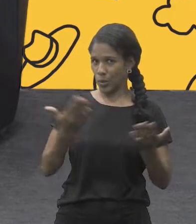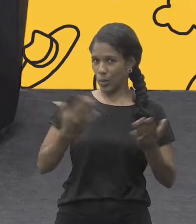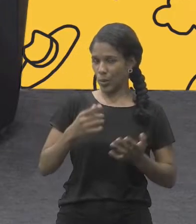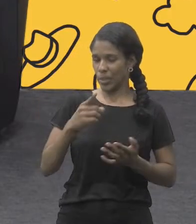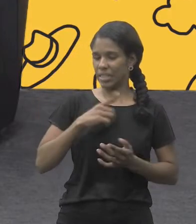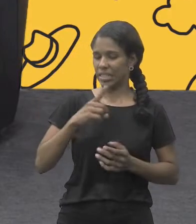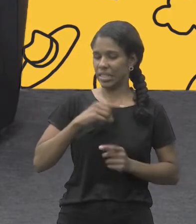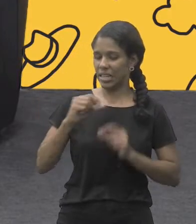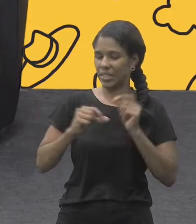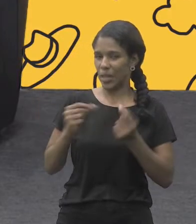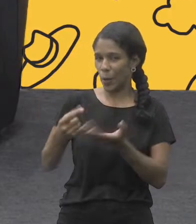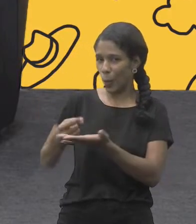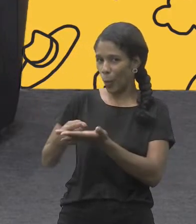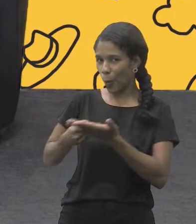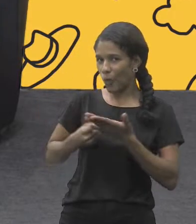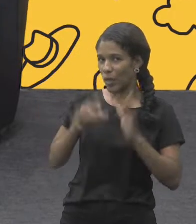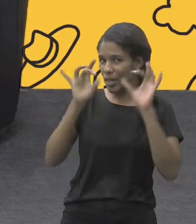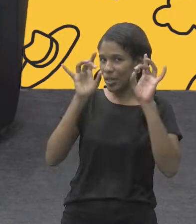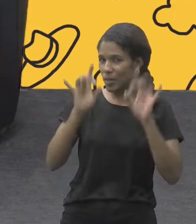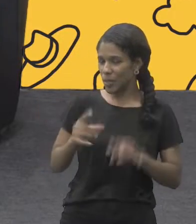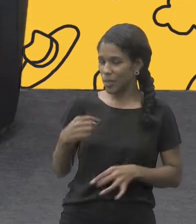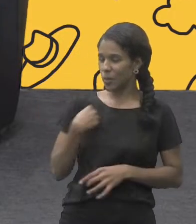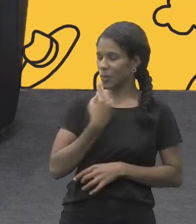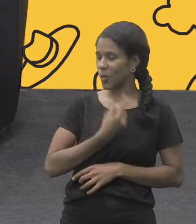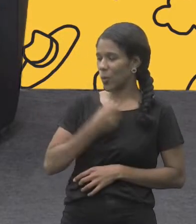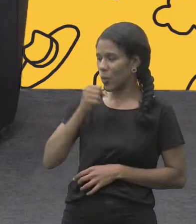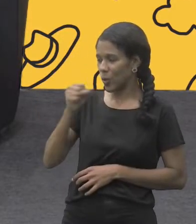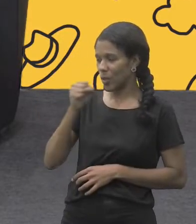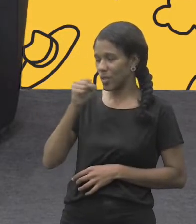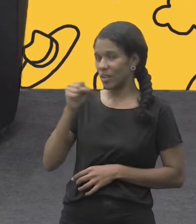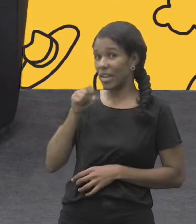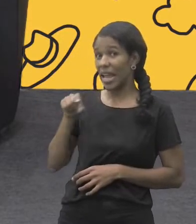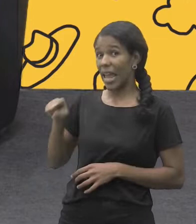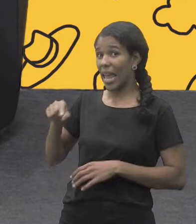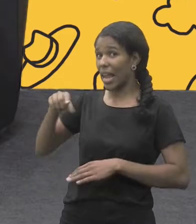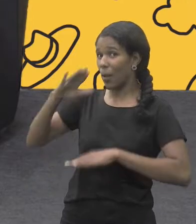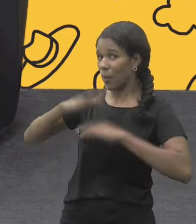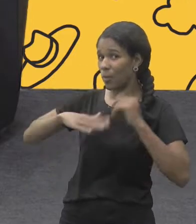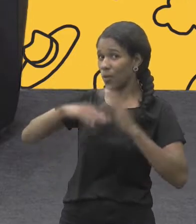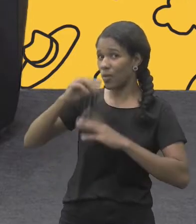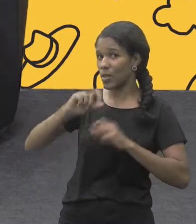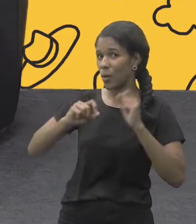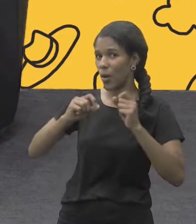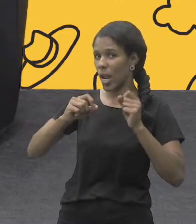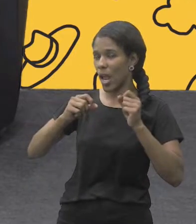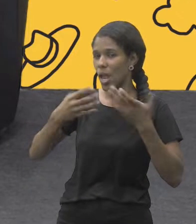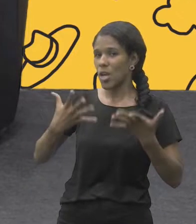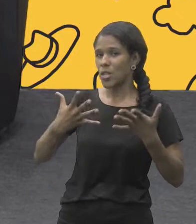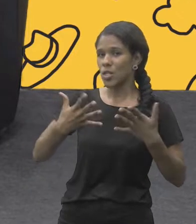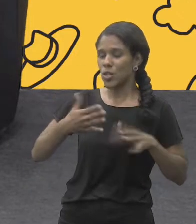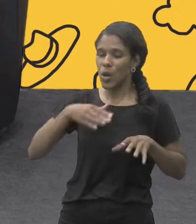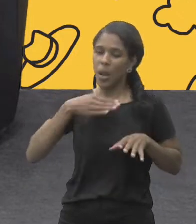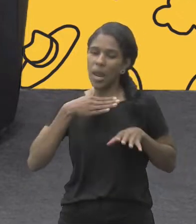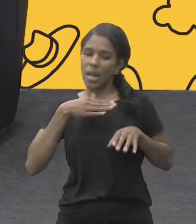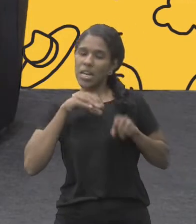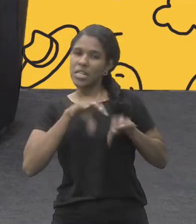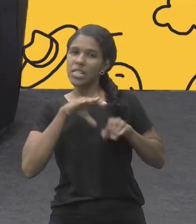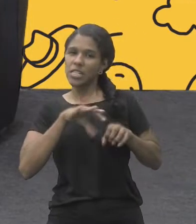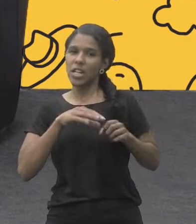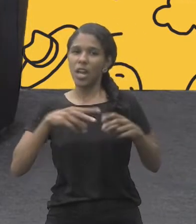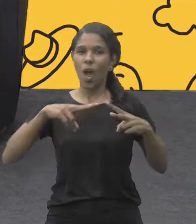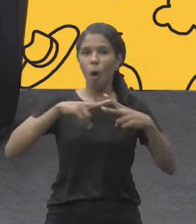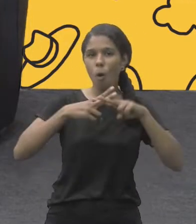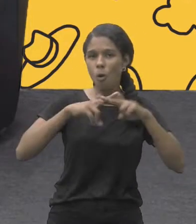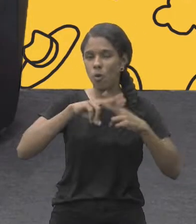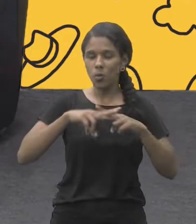treinador Jackson Moura. Obrigado por aceitar nosso convite. Ô Aaron, é um prazer enorme estar